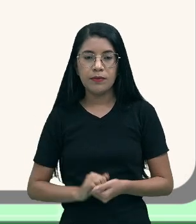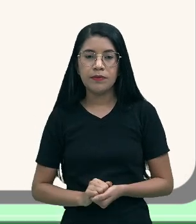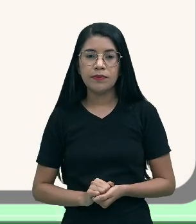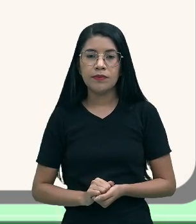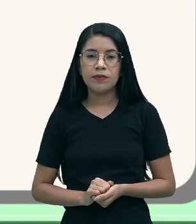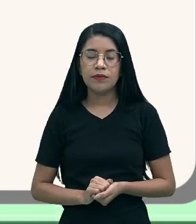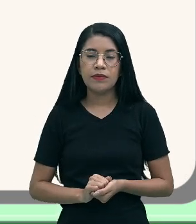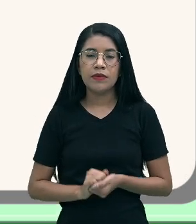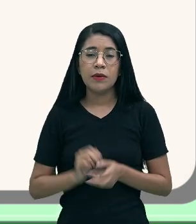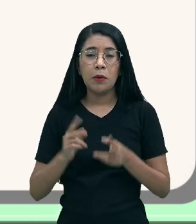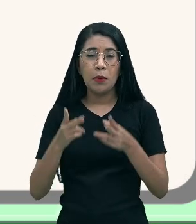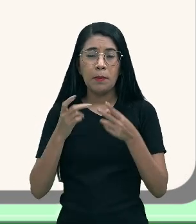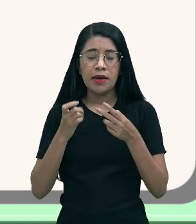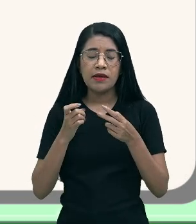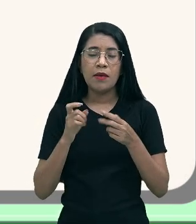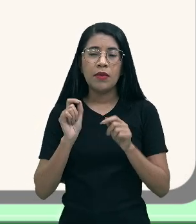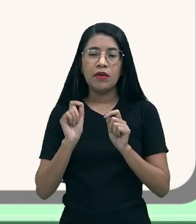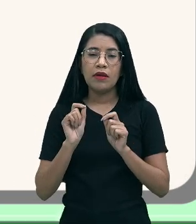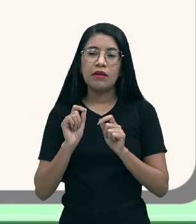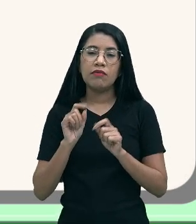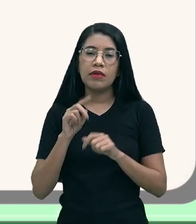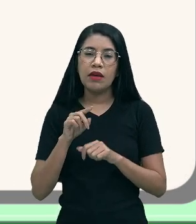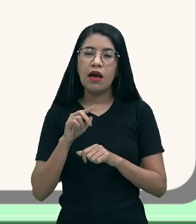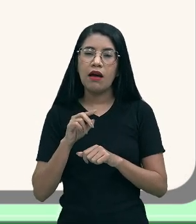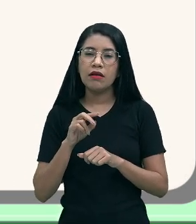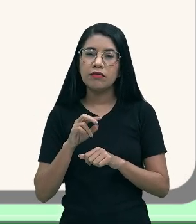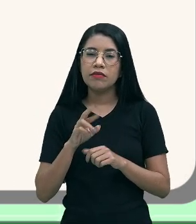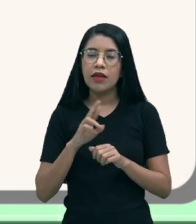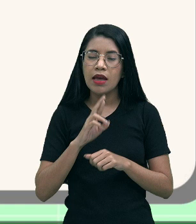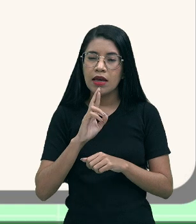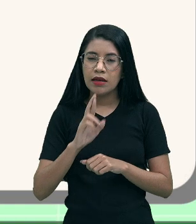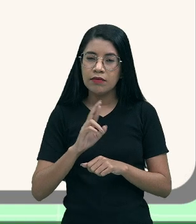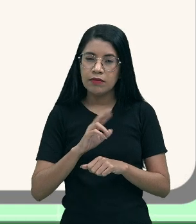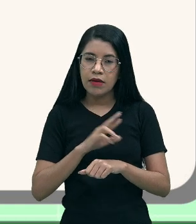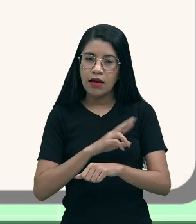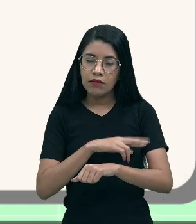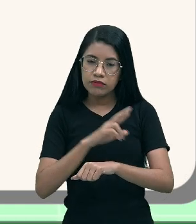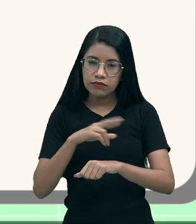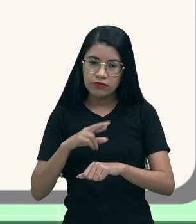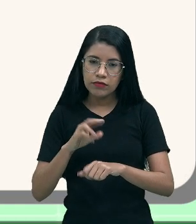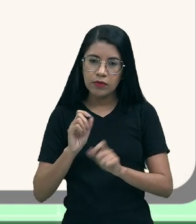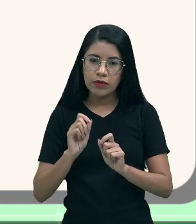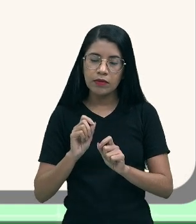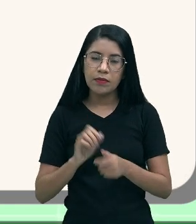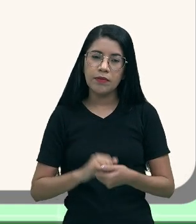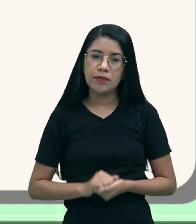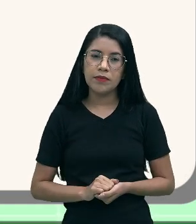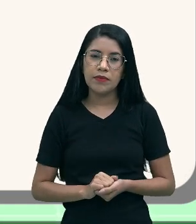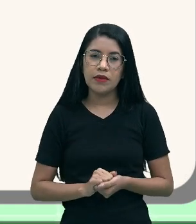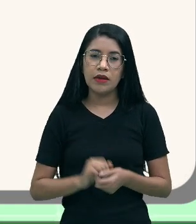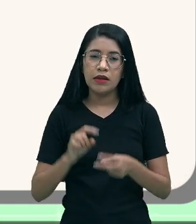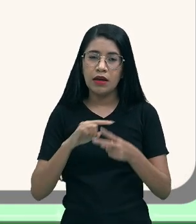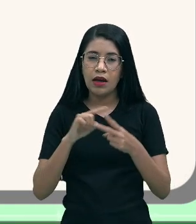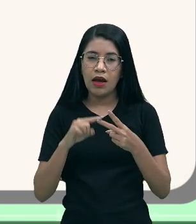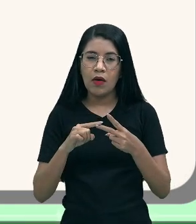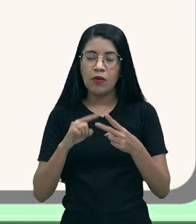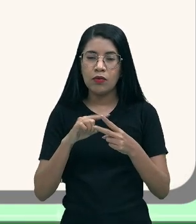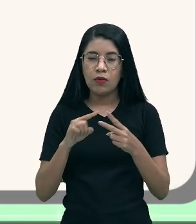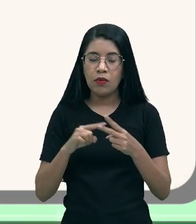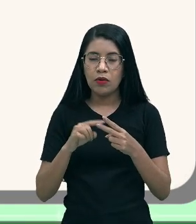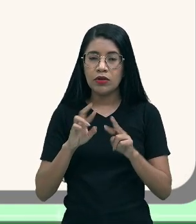essa resistividade, a gente vai falar agora sobre ela, resistividade e condutibilidade, que são duas grandezas